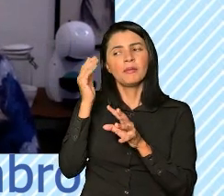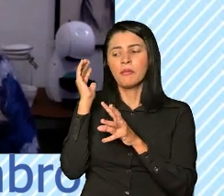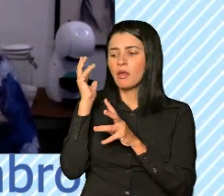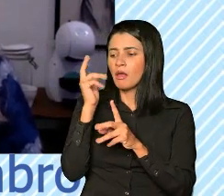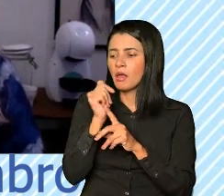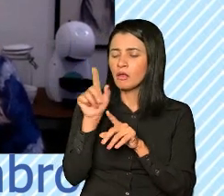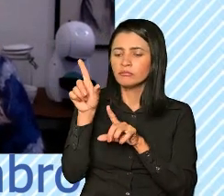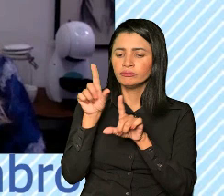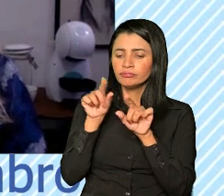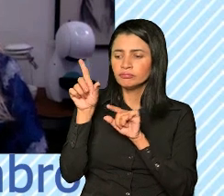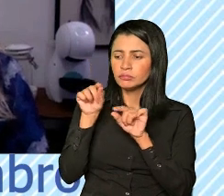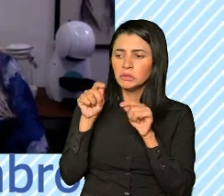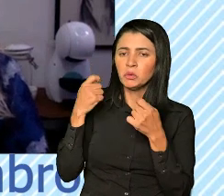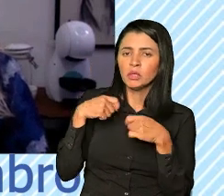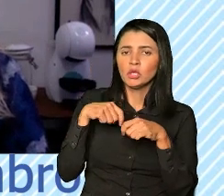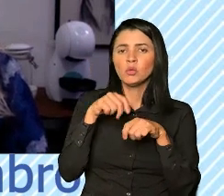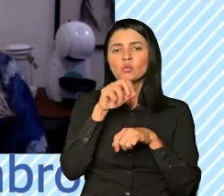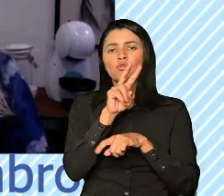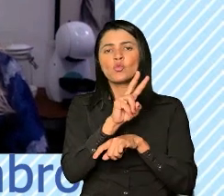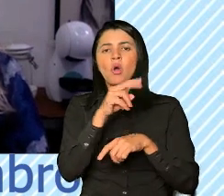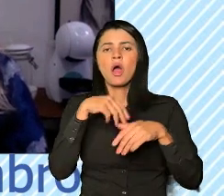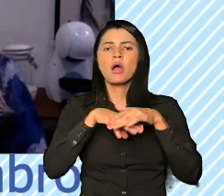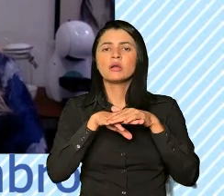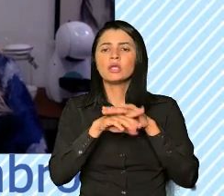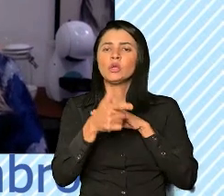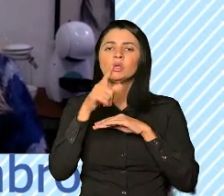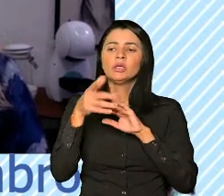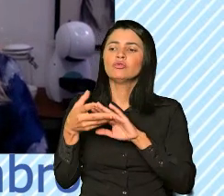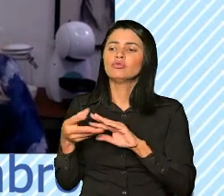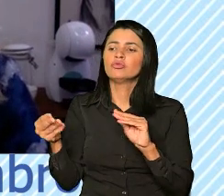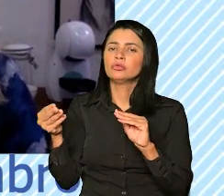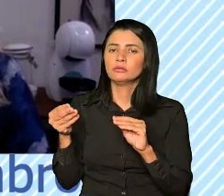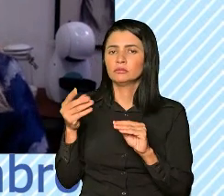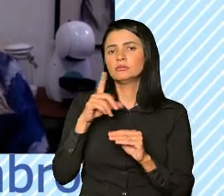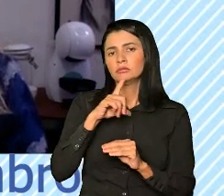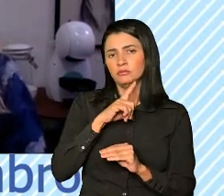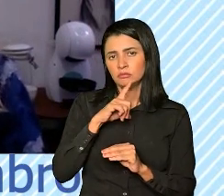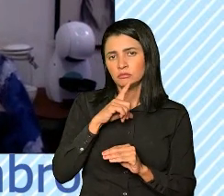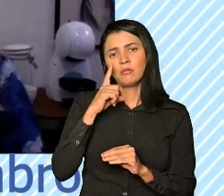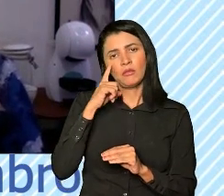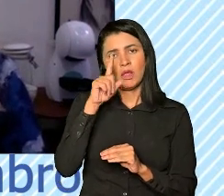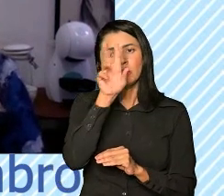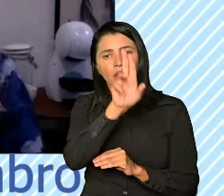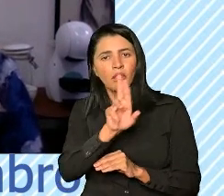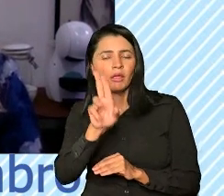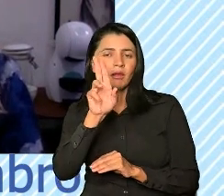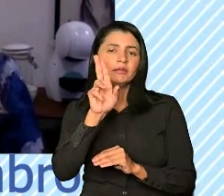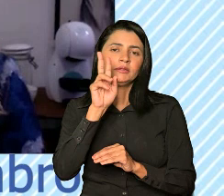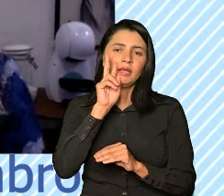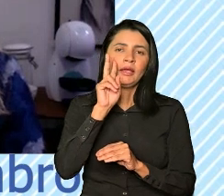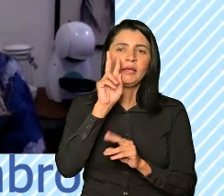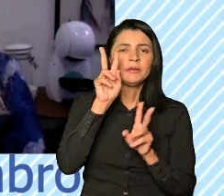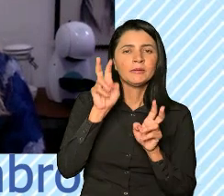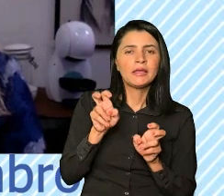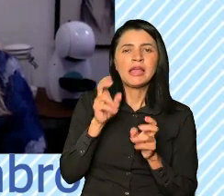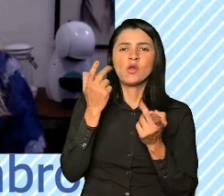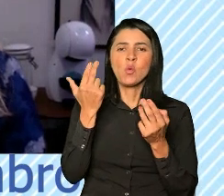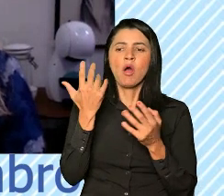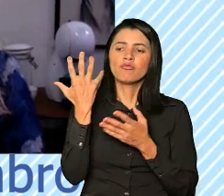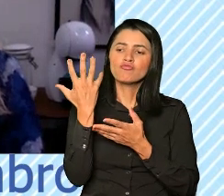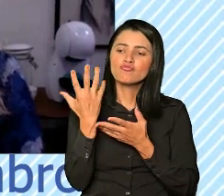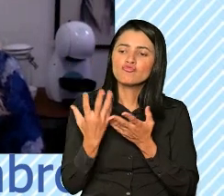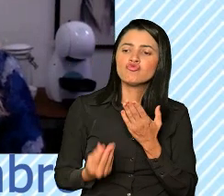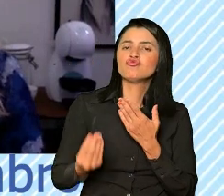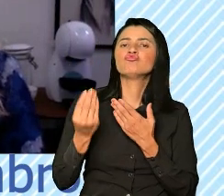uma seleção entre o que se preserva e o que é suprimido. Então, a gente tem um viés utilitarista, uma espécie de filtro